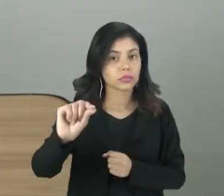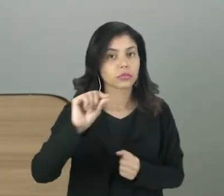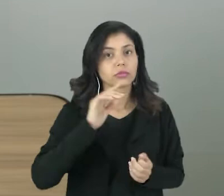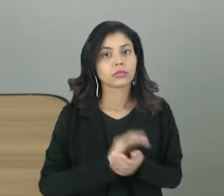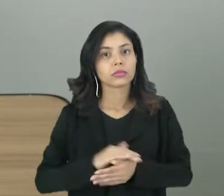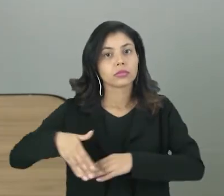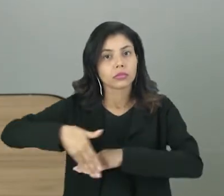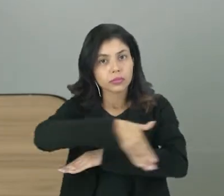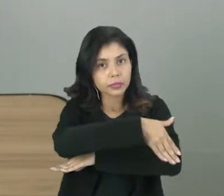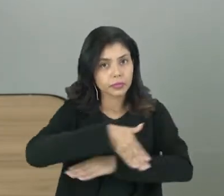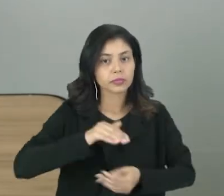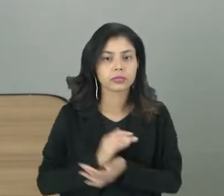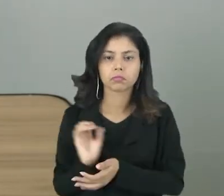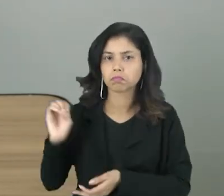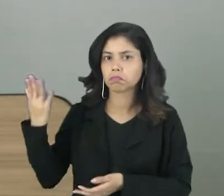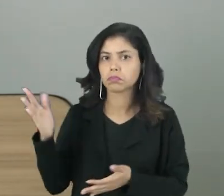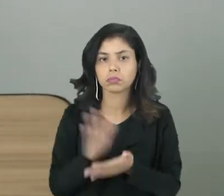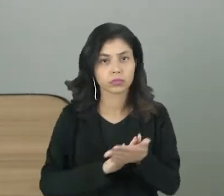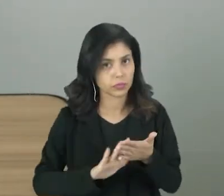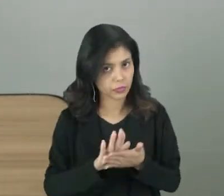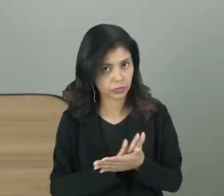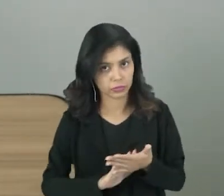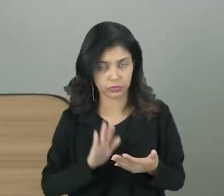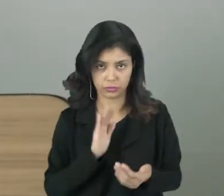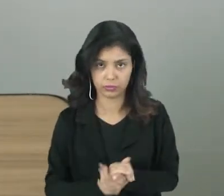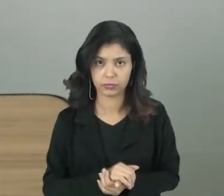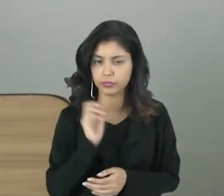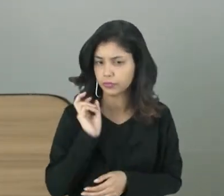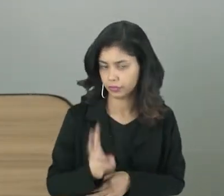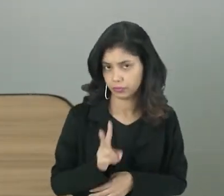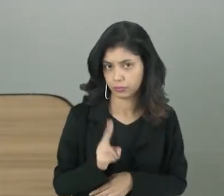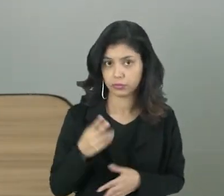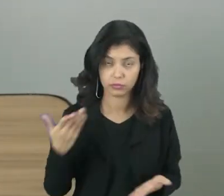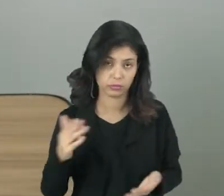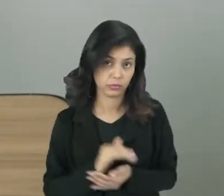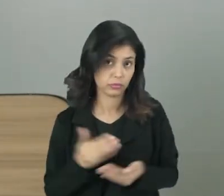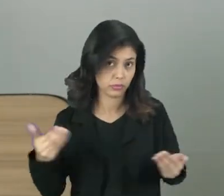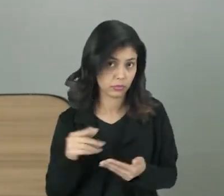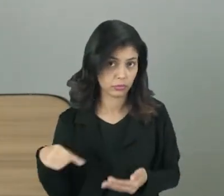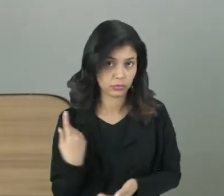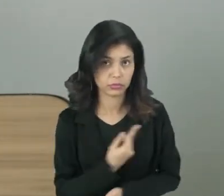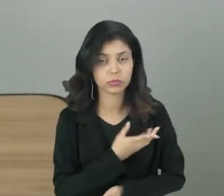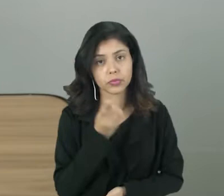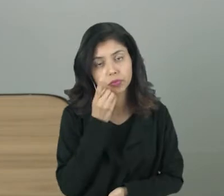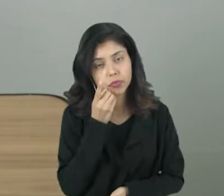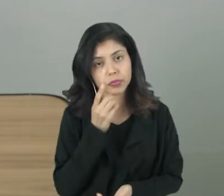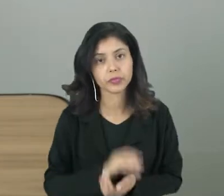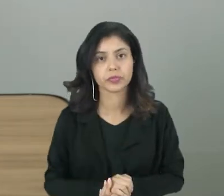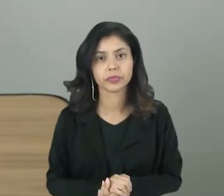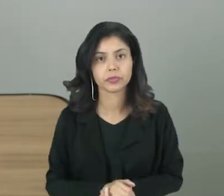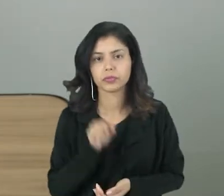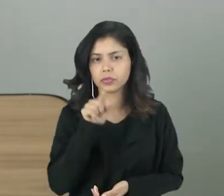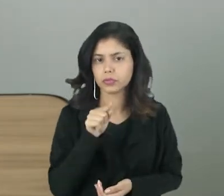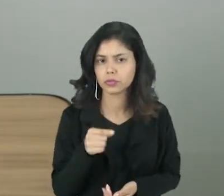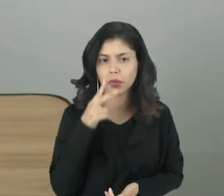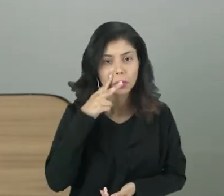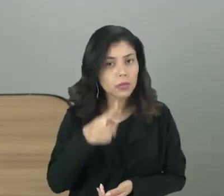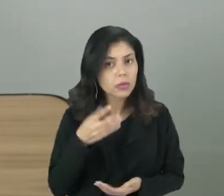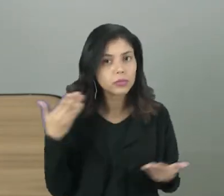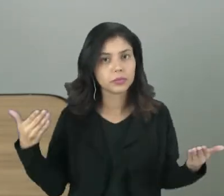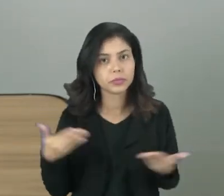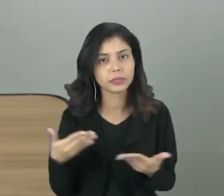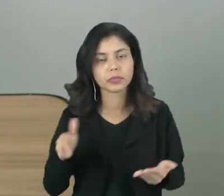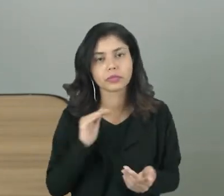sair na a rua que não aconteceria nada não é mesmo mas hoje em dia nos nossos dias atuais o que nós estamos